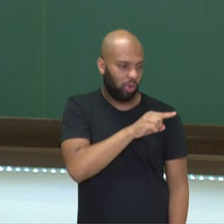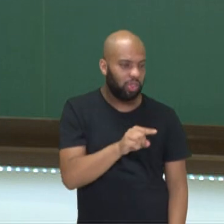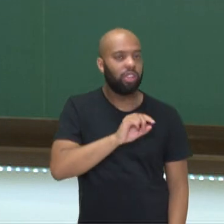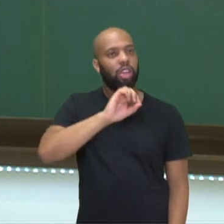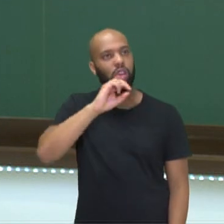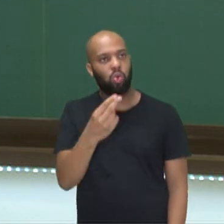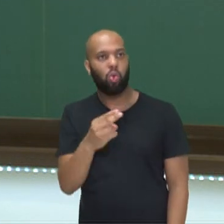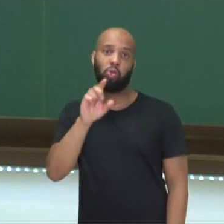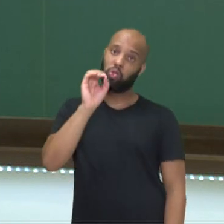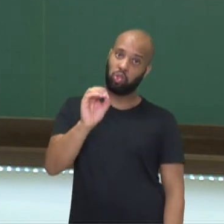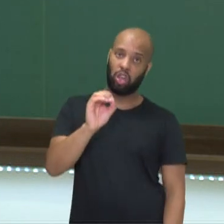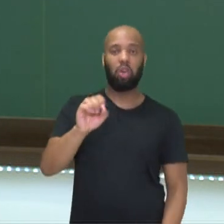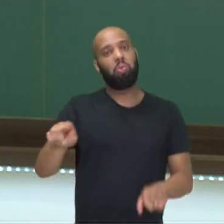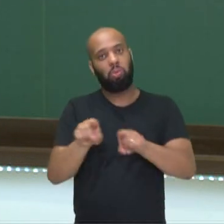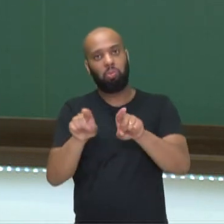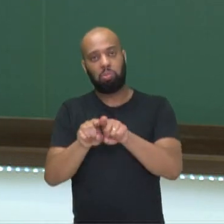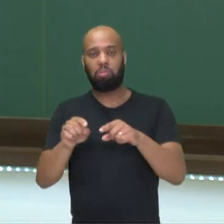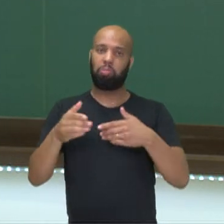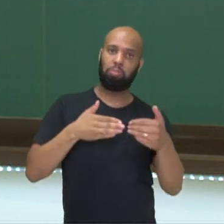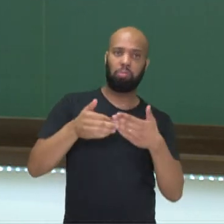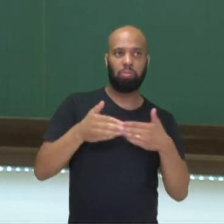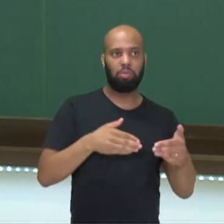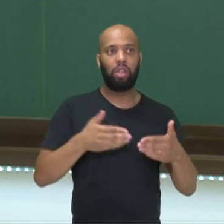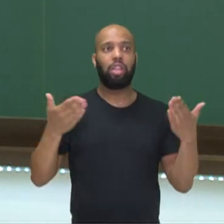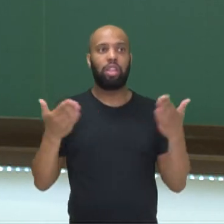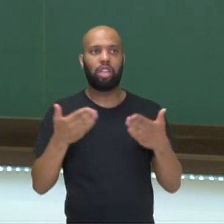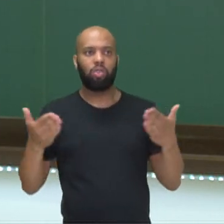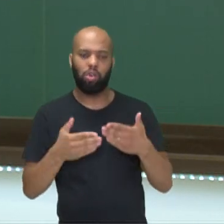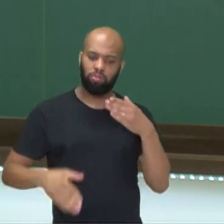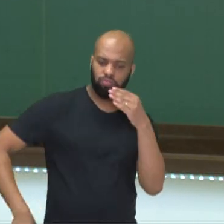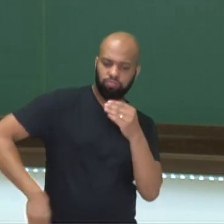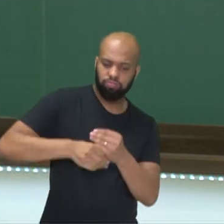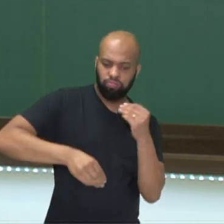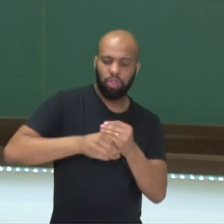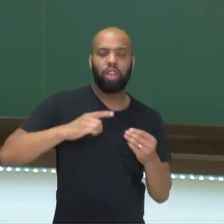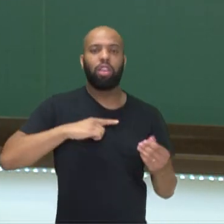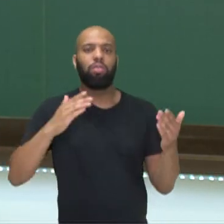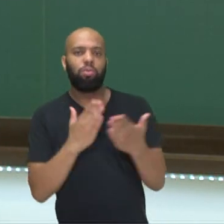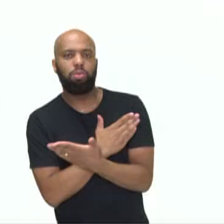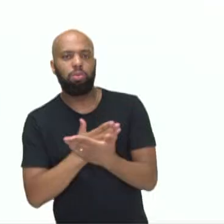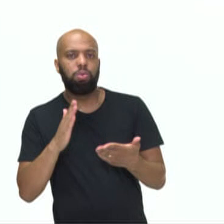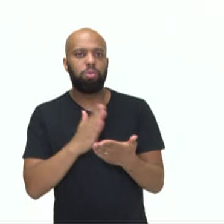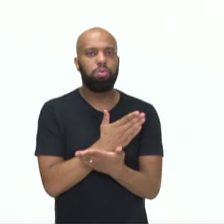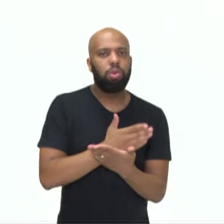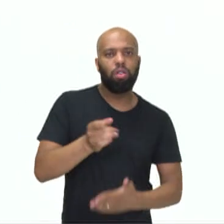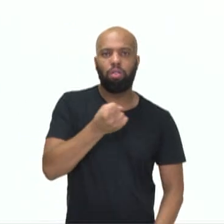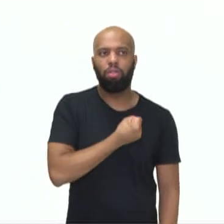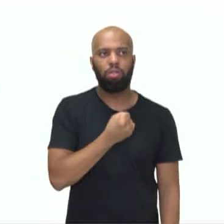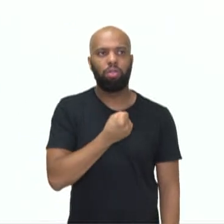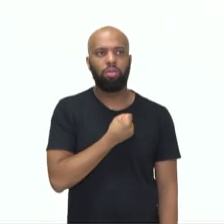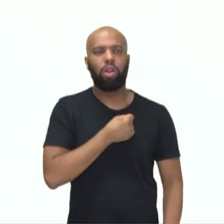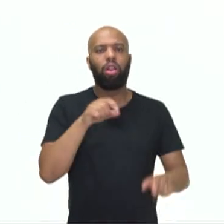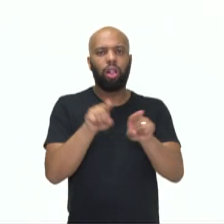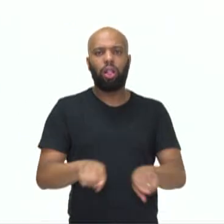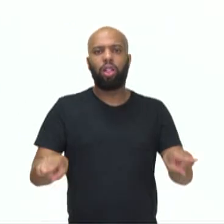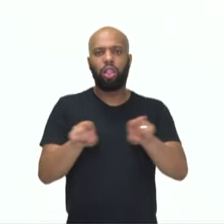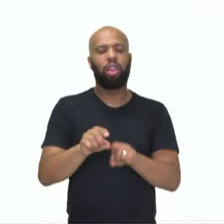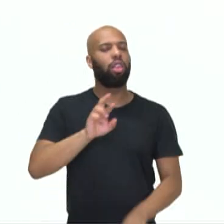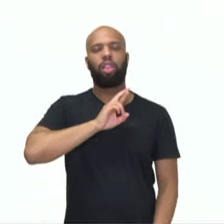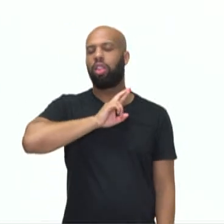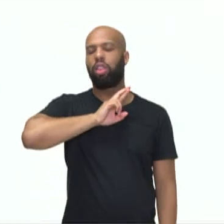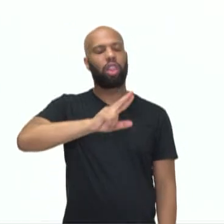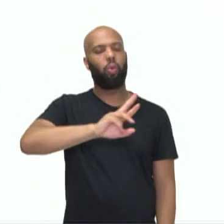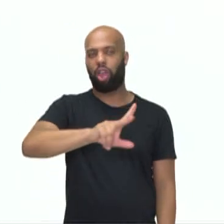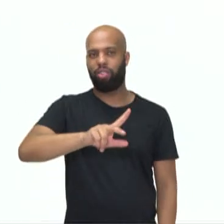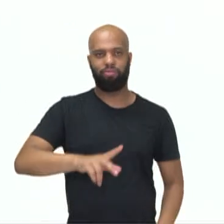destacar. E as dízimas periódicas compostas? Elas possuem alguns algarismos que não se repetem entre